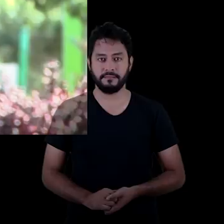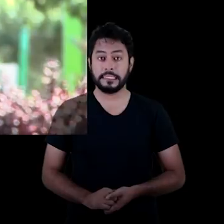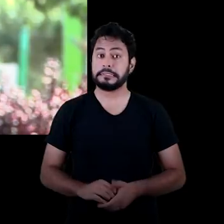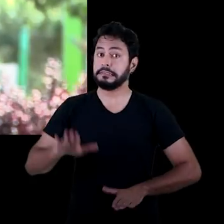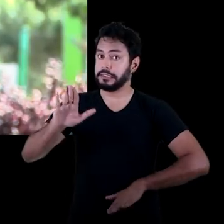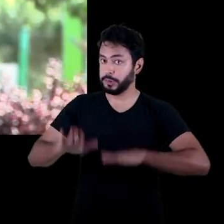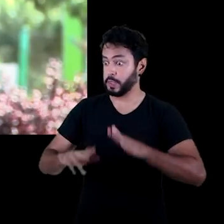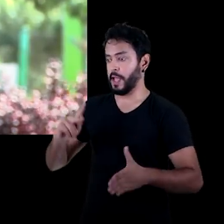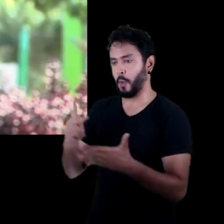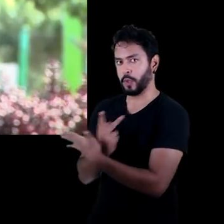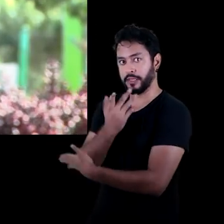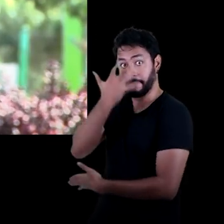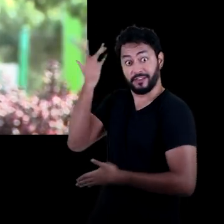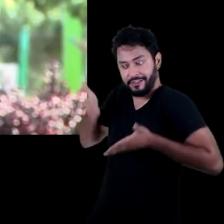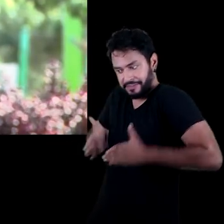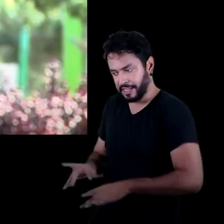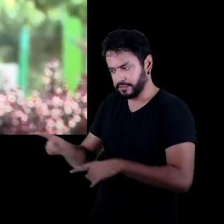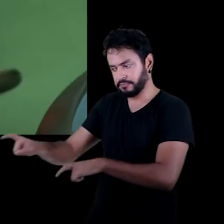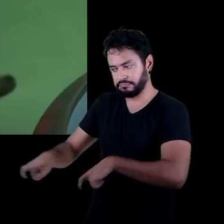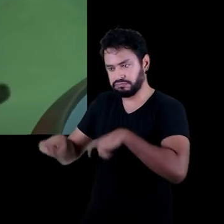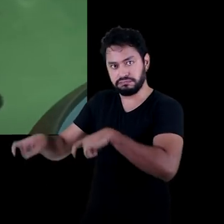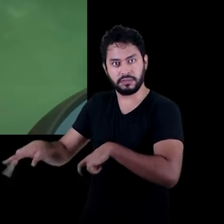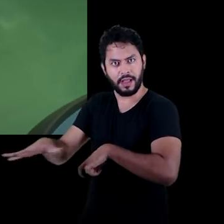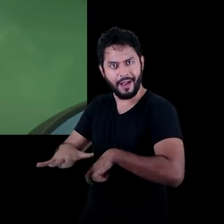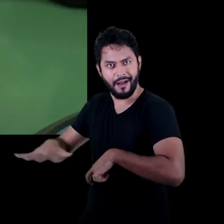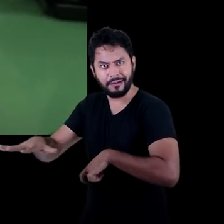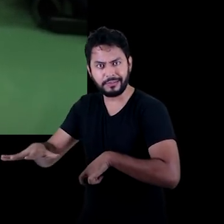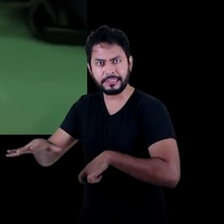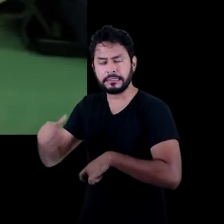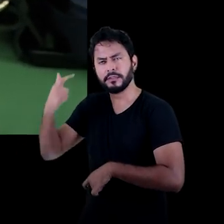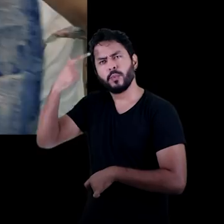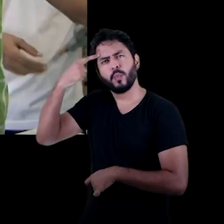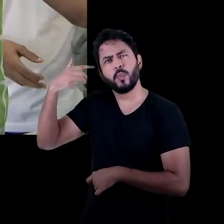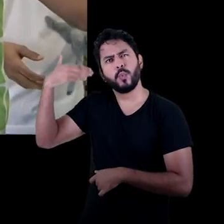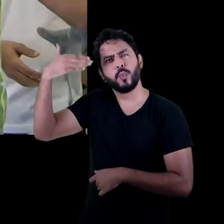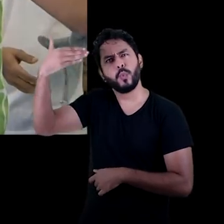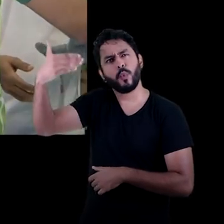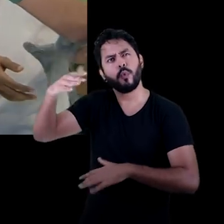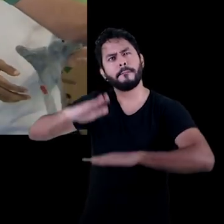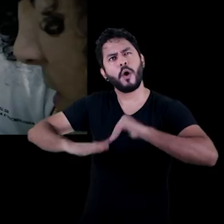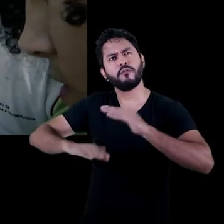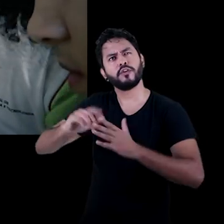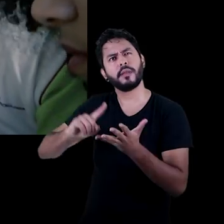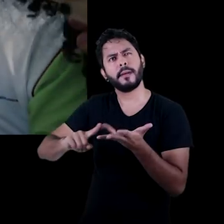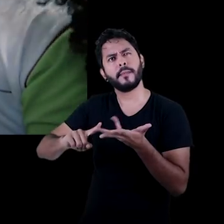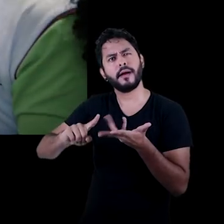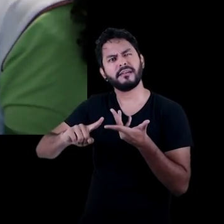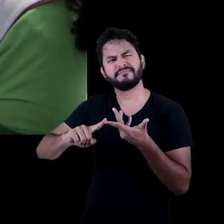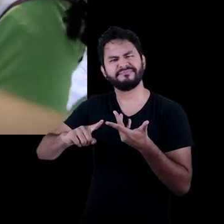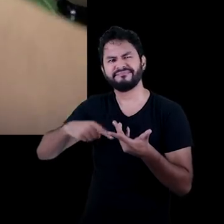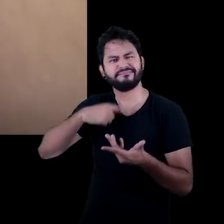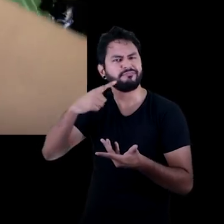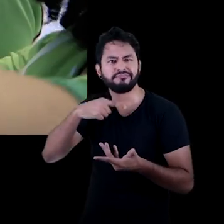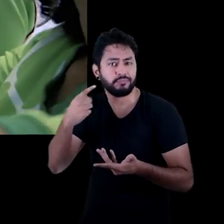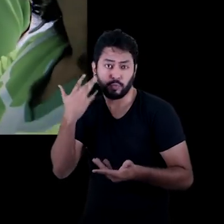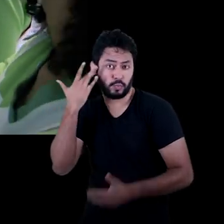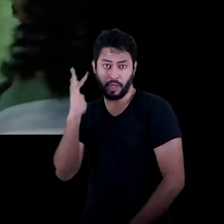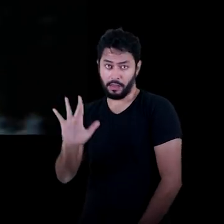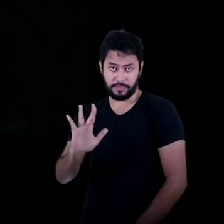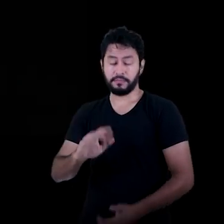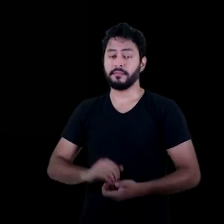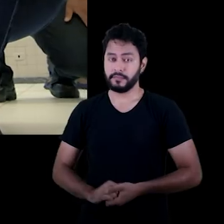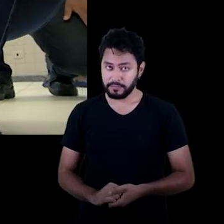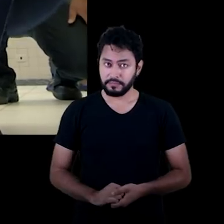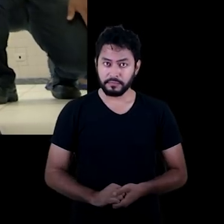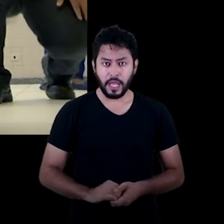Geralmente, pessoal de zona rural não tem visibilidade do que vai ser